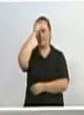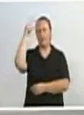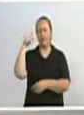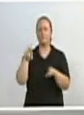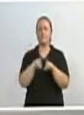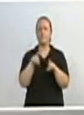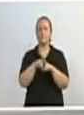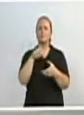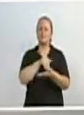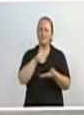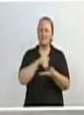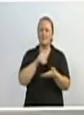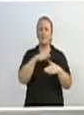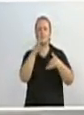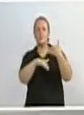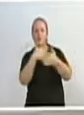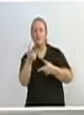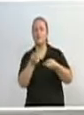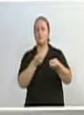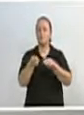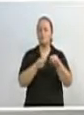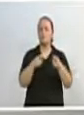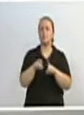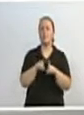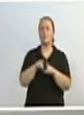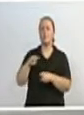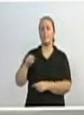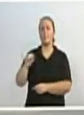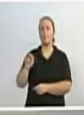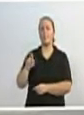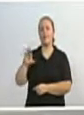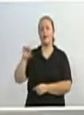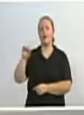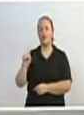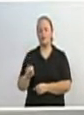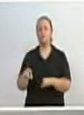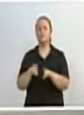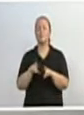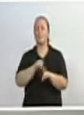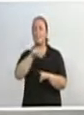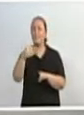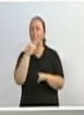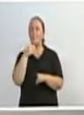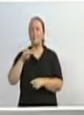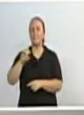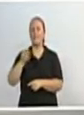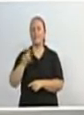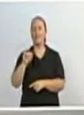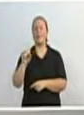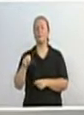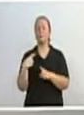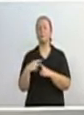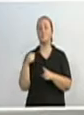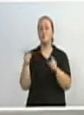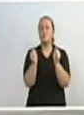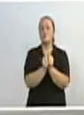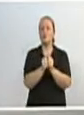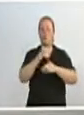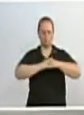o Secretário Marcos Heidegger e toda a sua equipe, né, o Morris, que é o diretor, que trabalharam e construíram, junto com várias